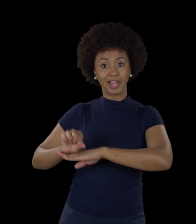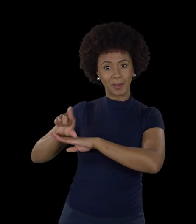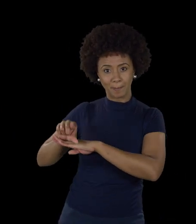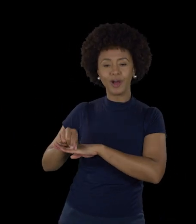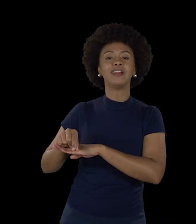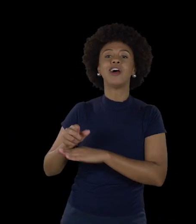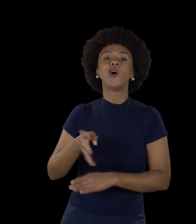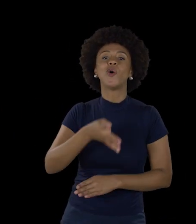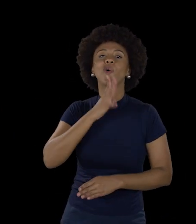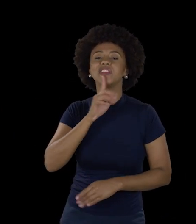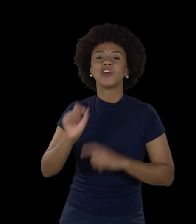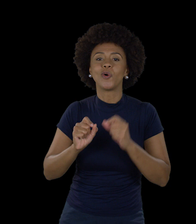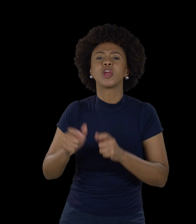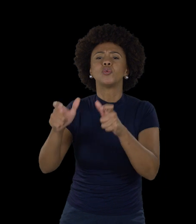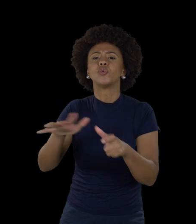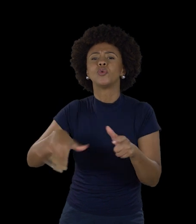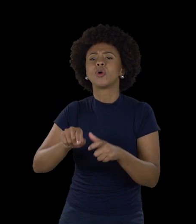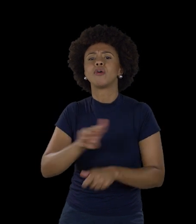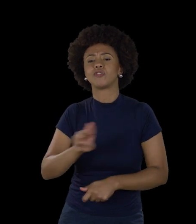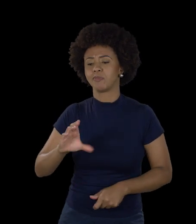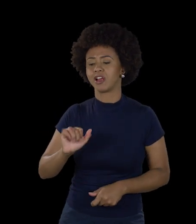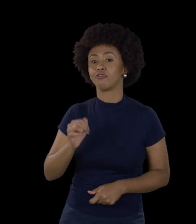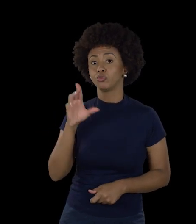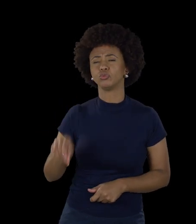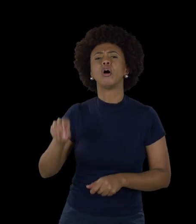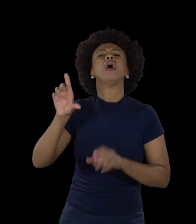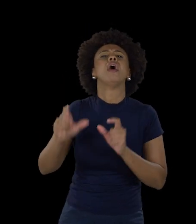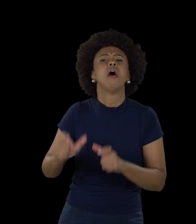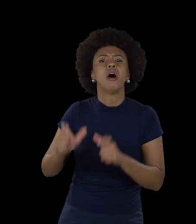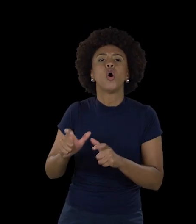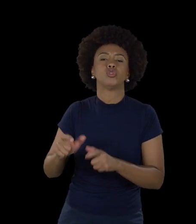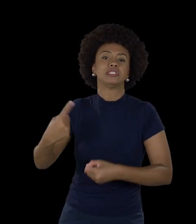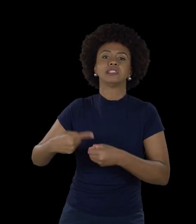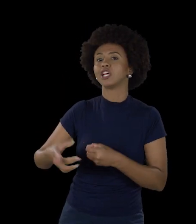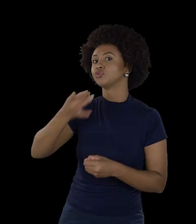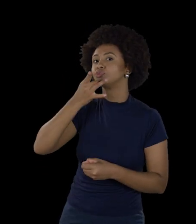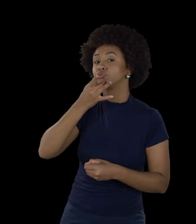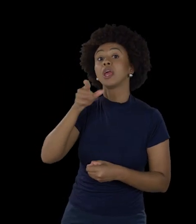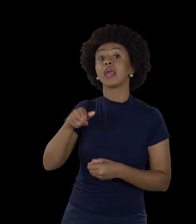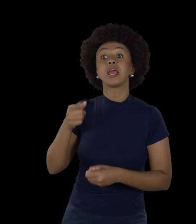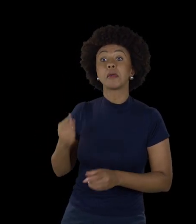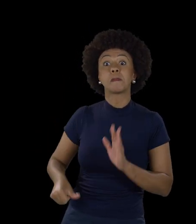de Itapemirim, e surgia a primeira unidade de conservação do gênero no Espírito Santo,